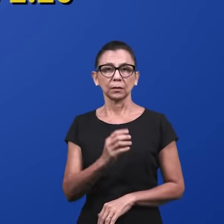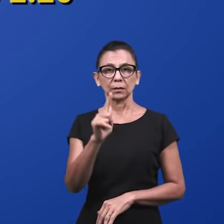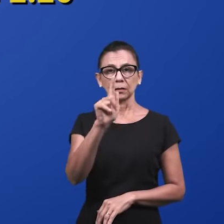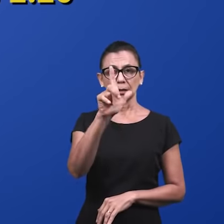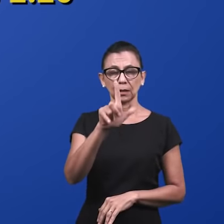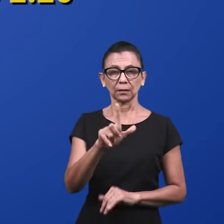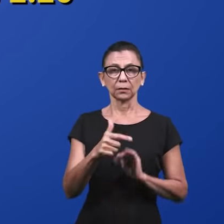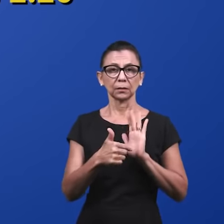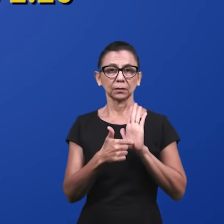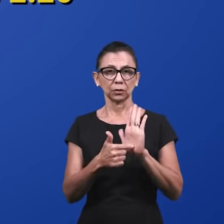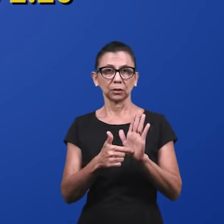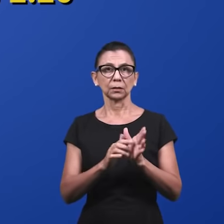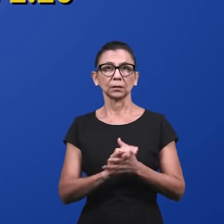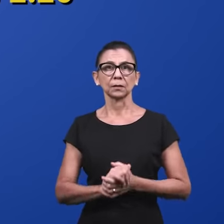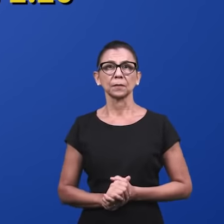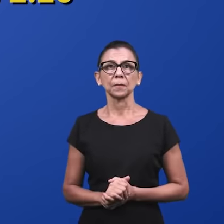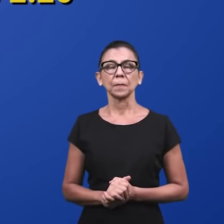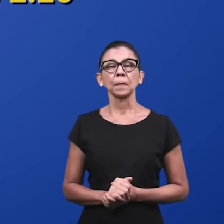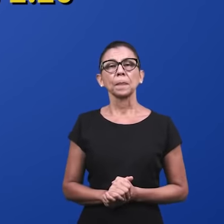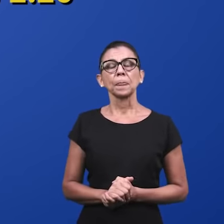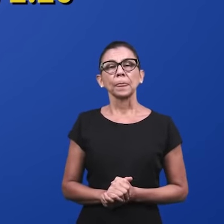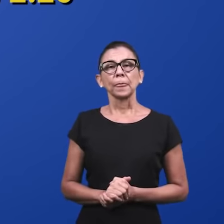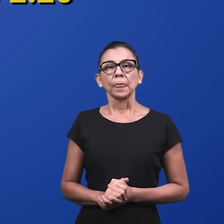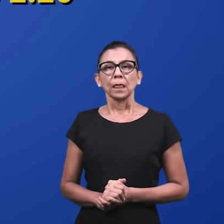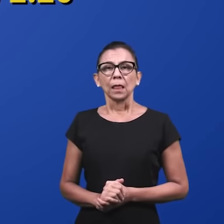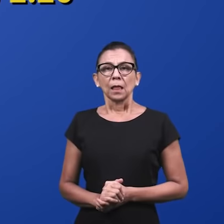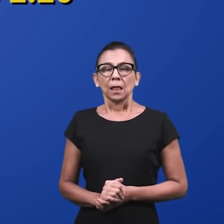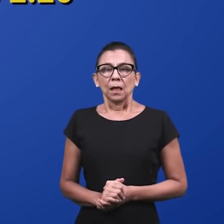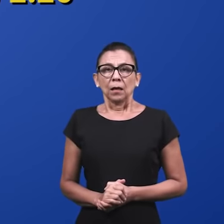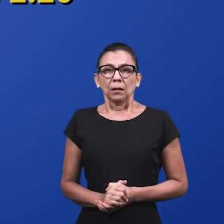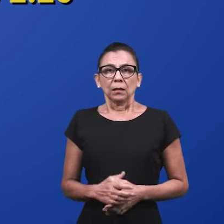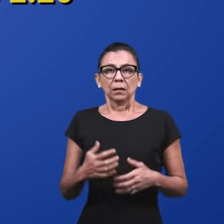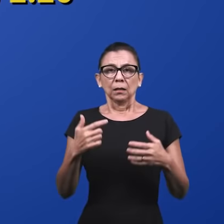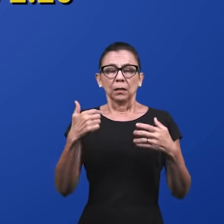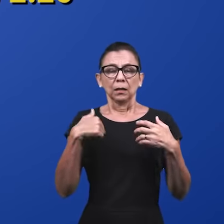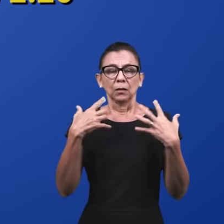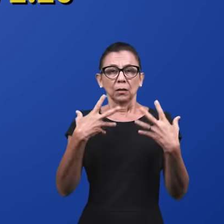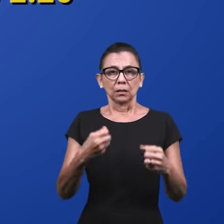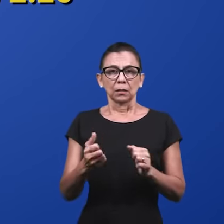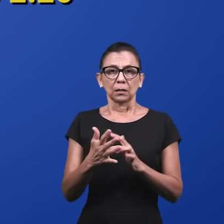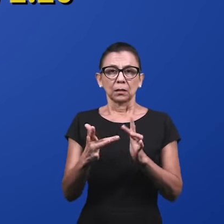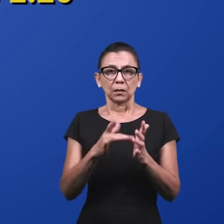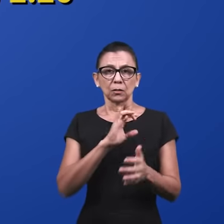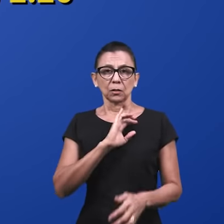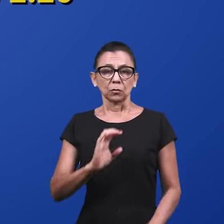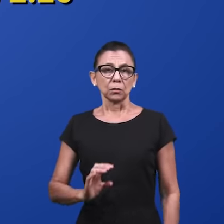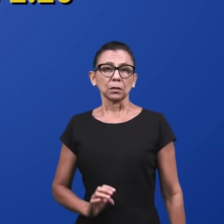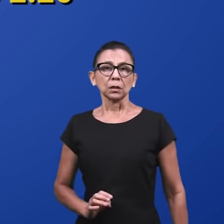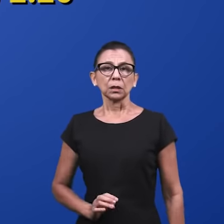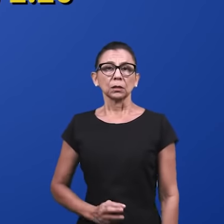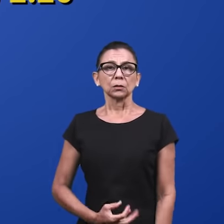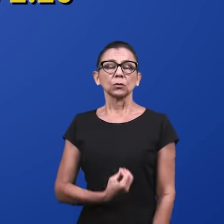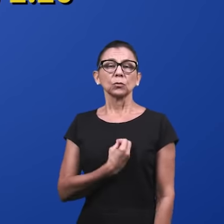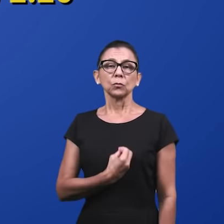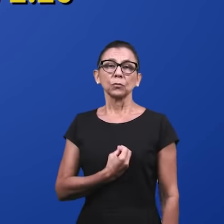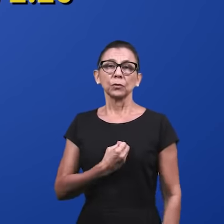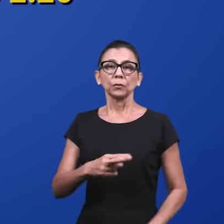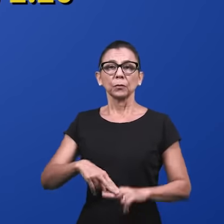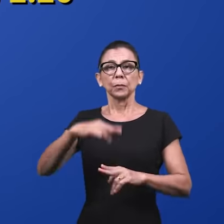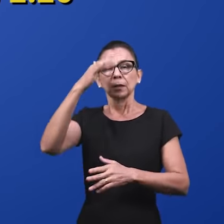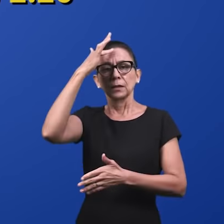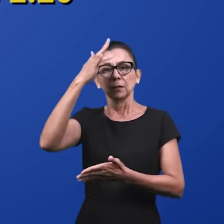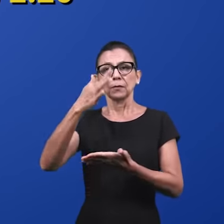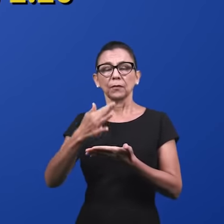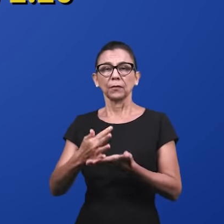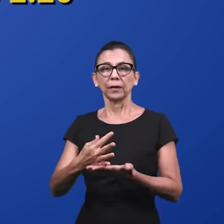20, que diz assim: já estou crucificado com Cristo em mim, e a vida que agora vivo na carne, vivo-a na fé